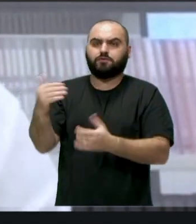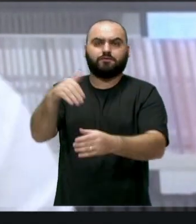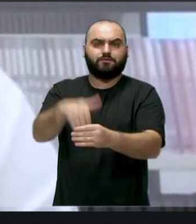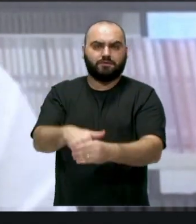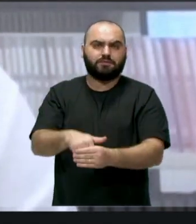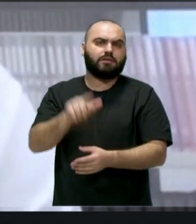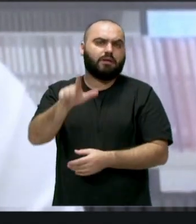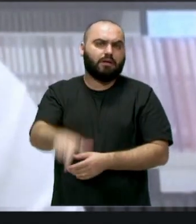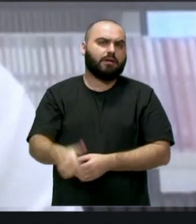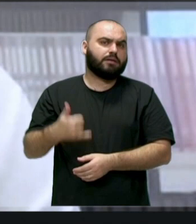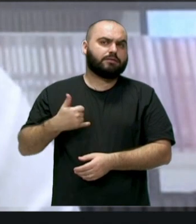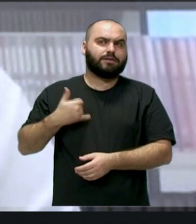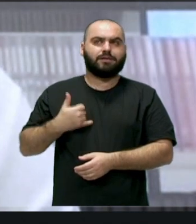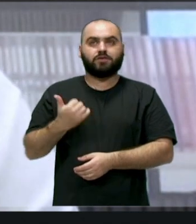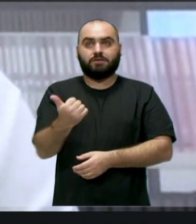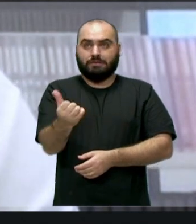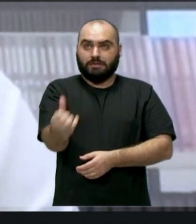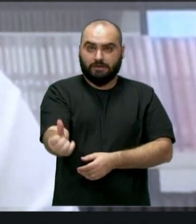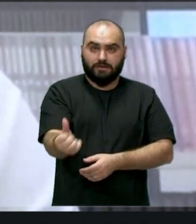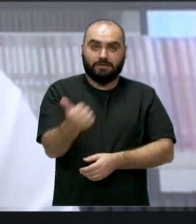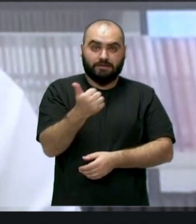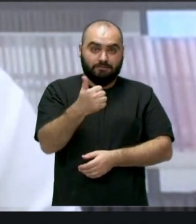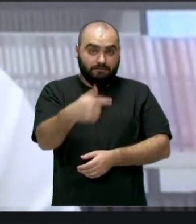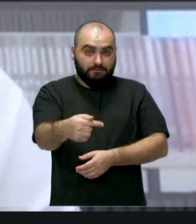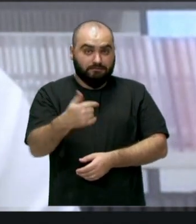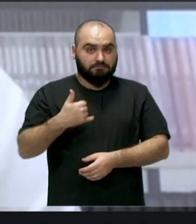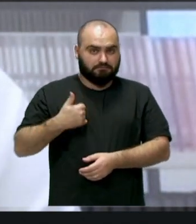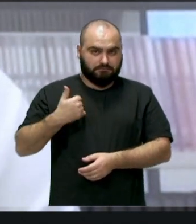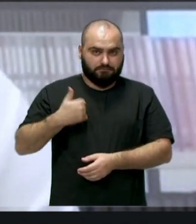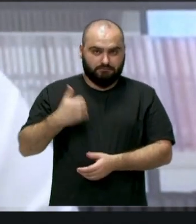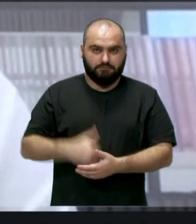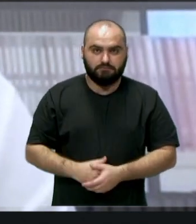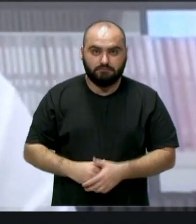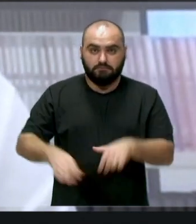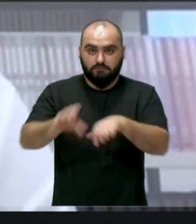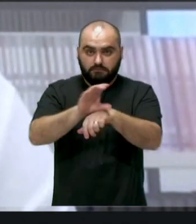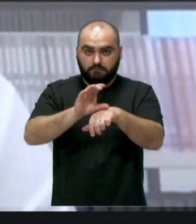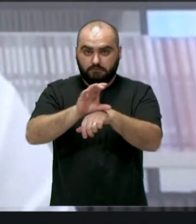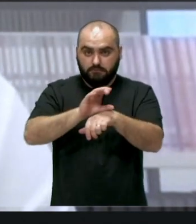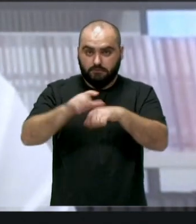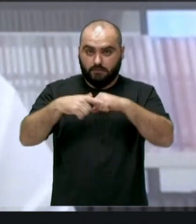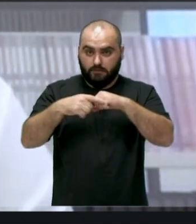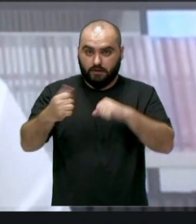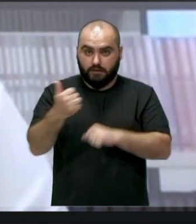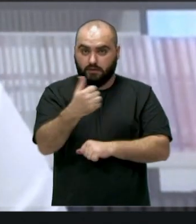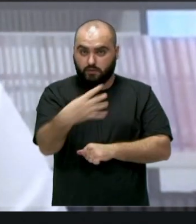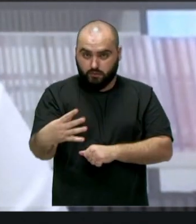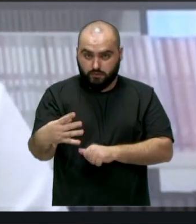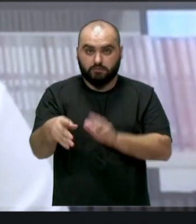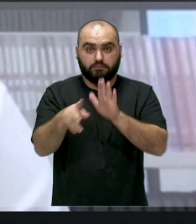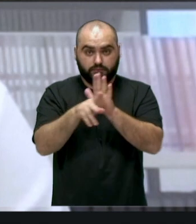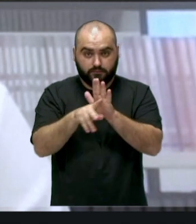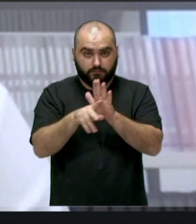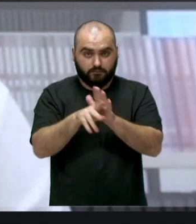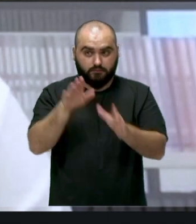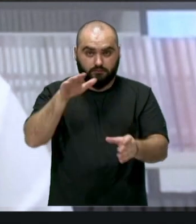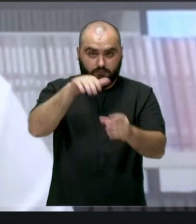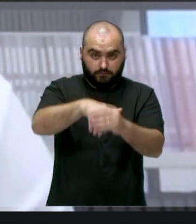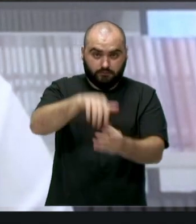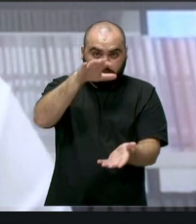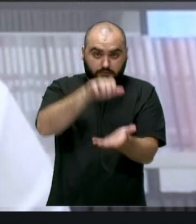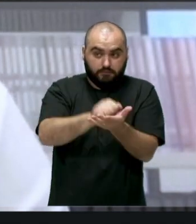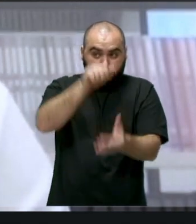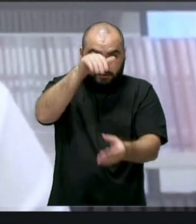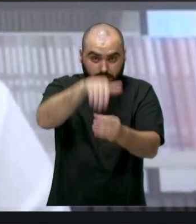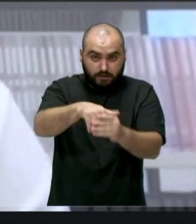aqueles entre 16 e 17 anos, que a Constituição, em seu artigo 14, fala que o voto e o alistamento eleitoral, ou seja, o